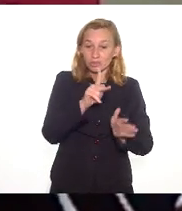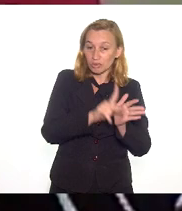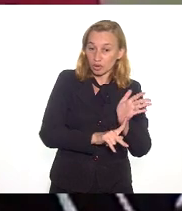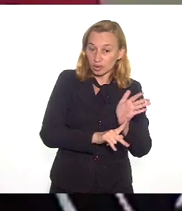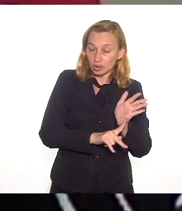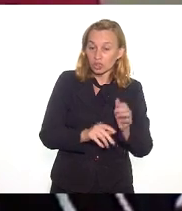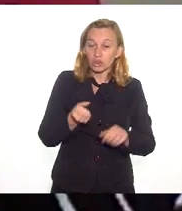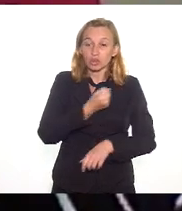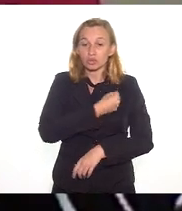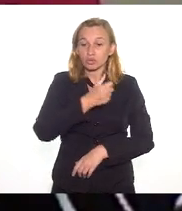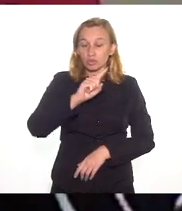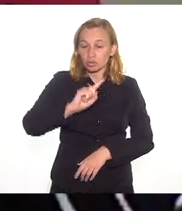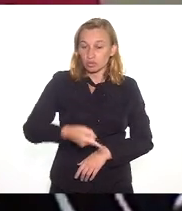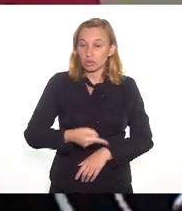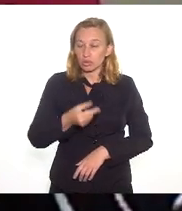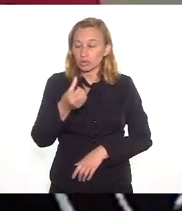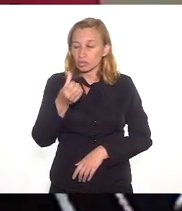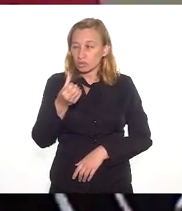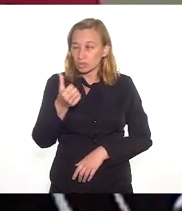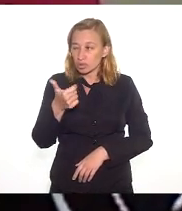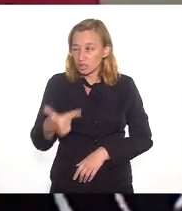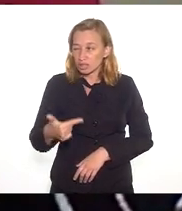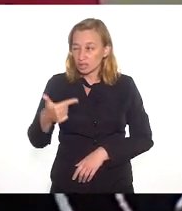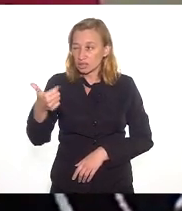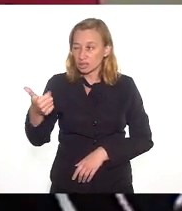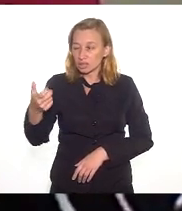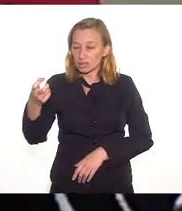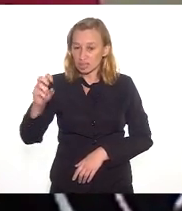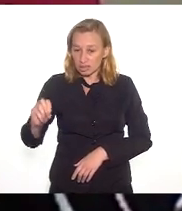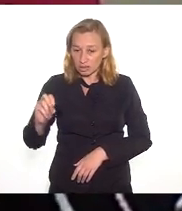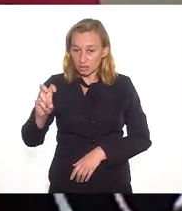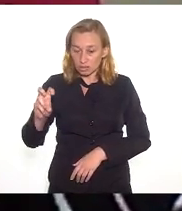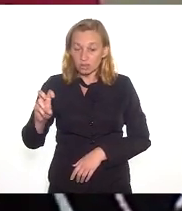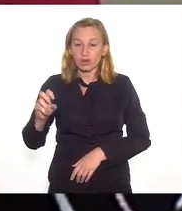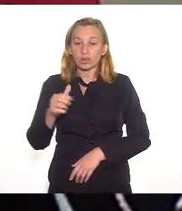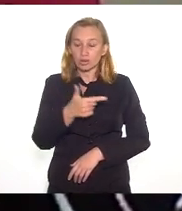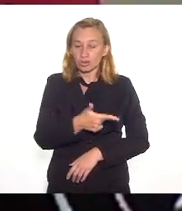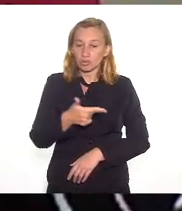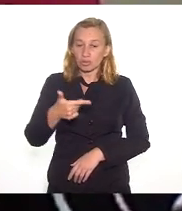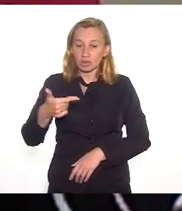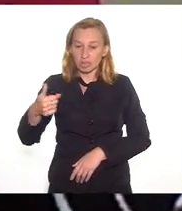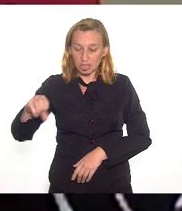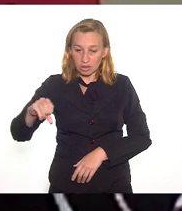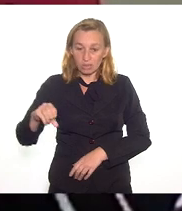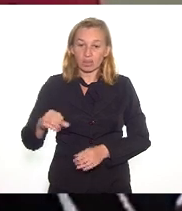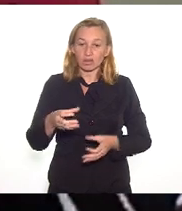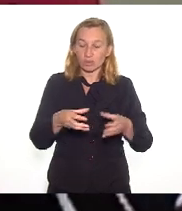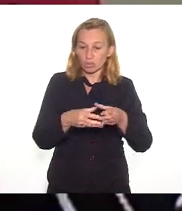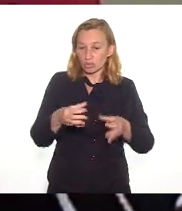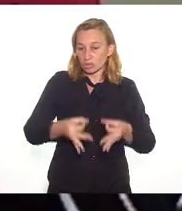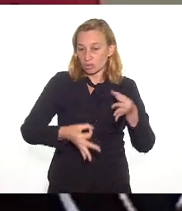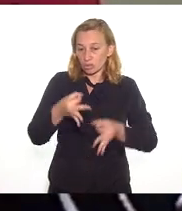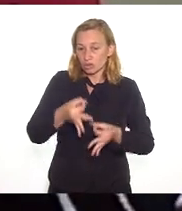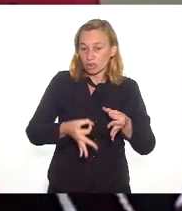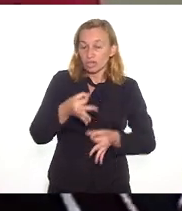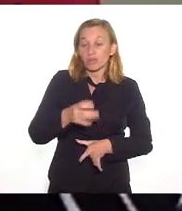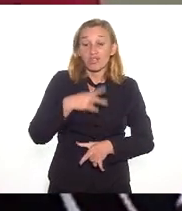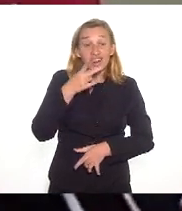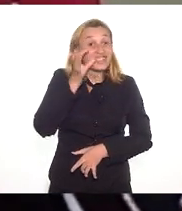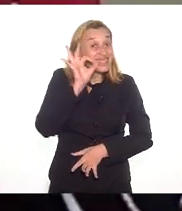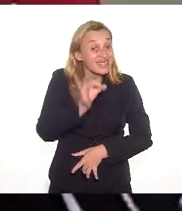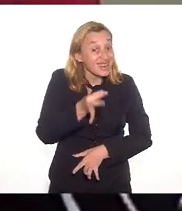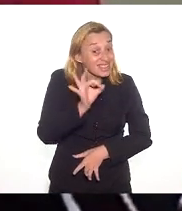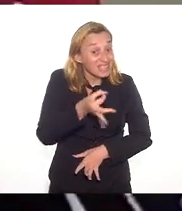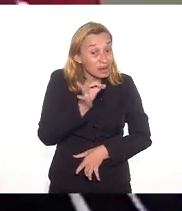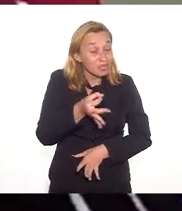é o de número 1205 de 2019, que está na Comissão de Constituição e Justiça, para tratar exatamente